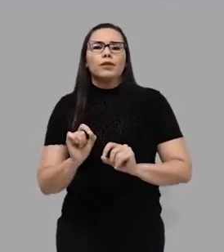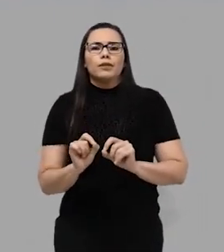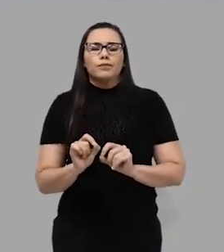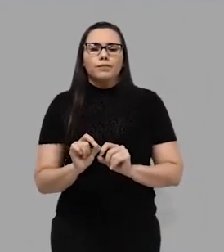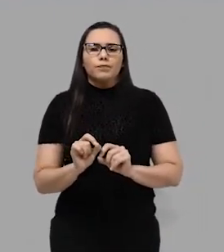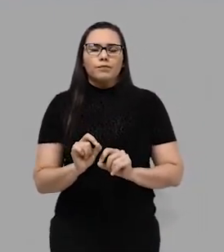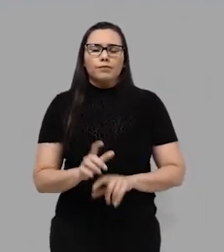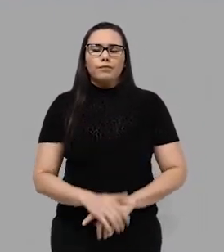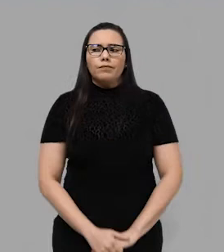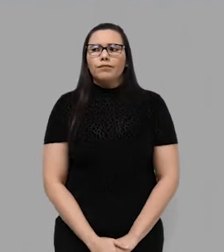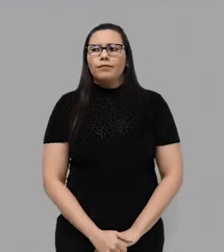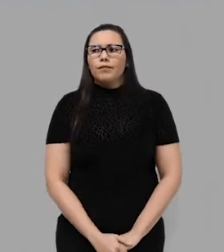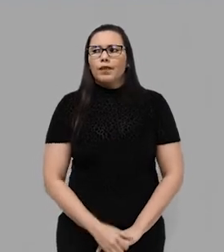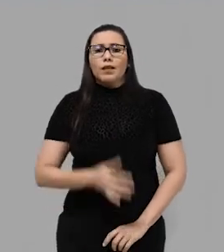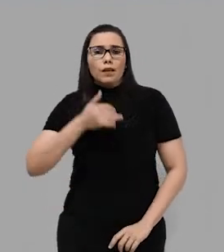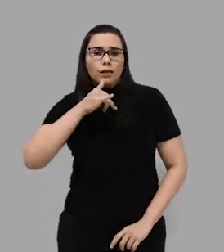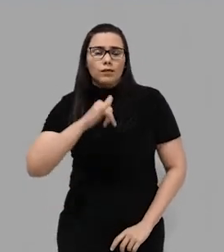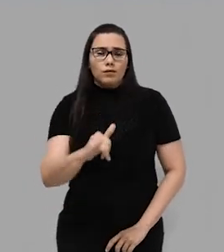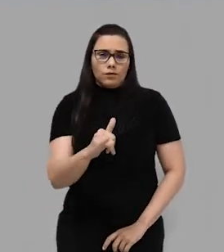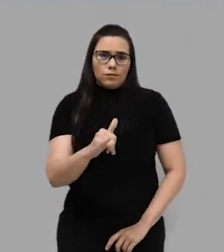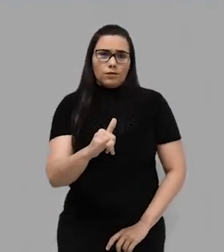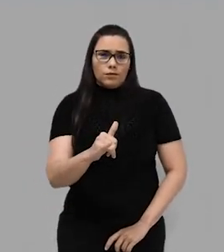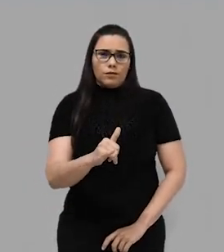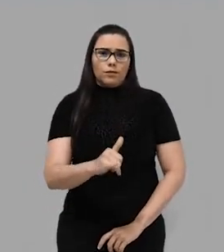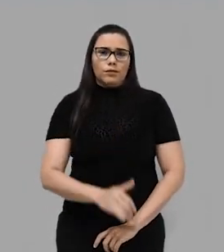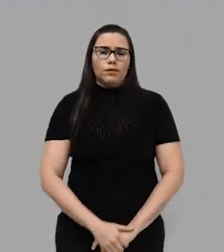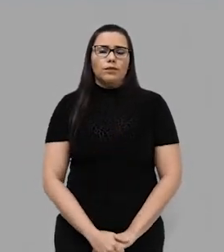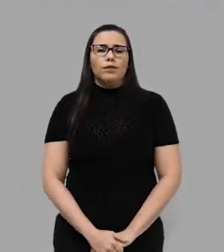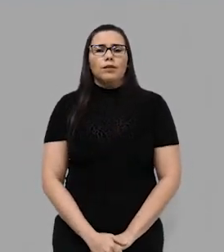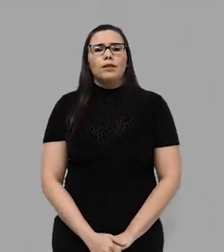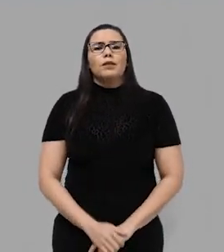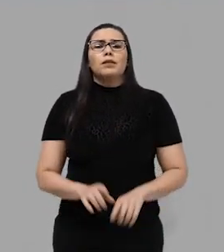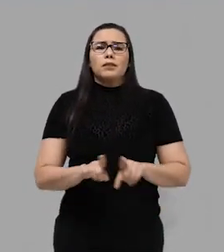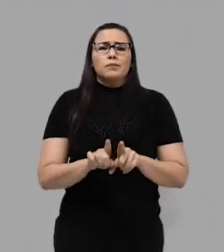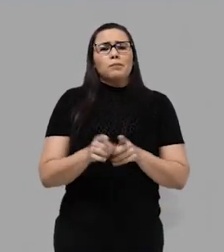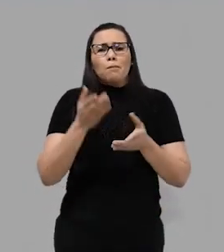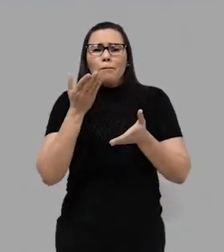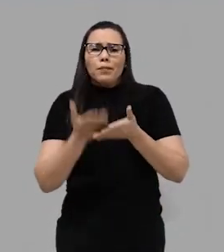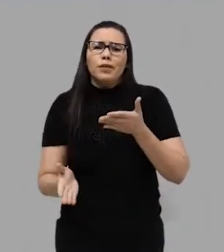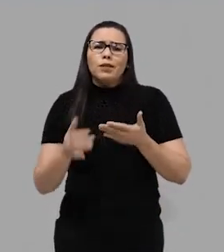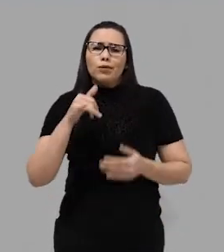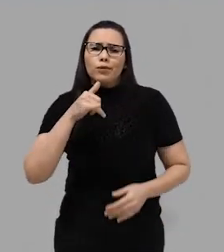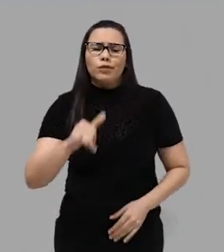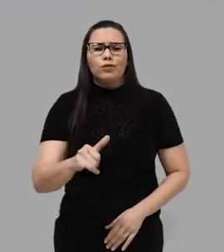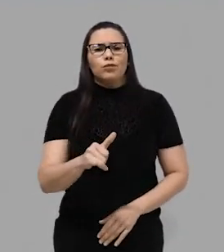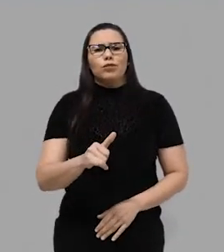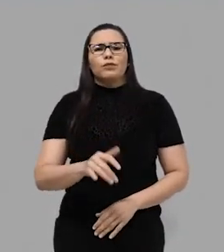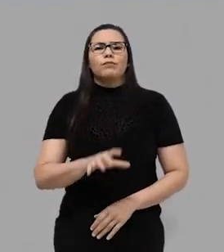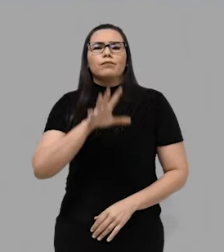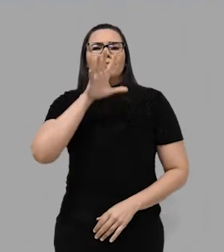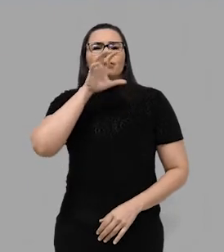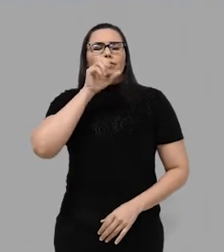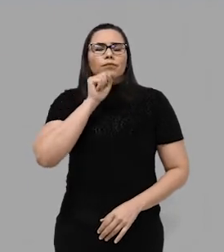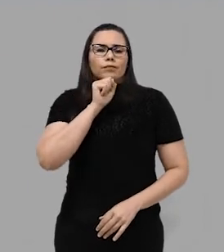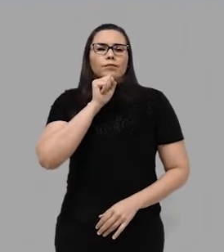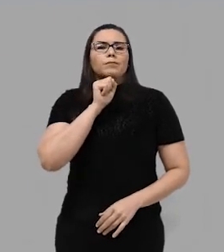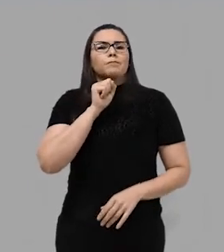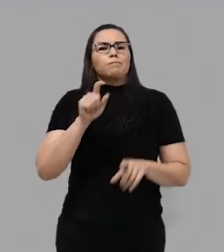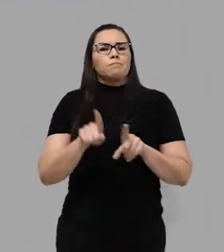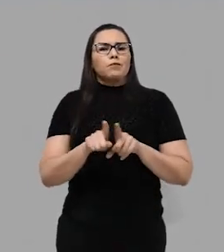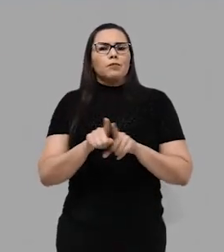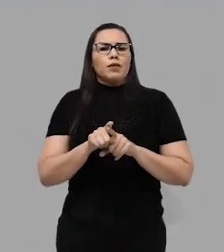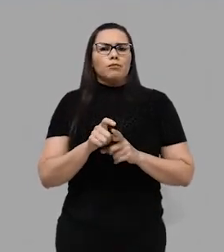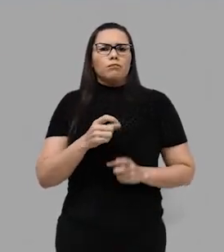forma de energia. Então, aconteceu aqui percas com a respiração celular. O coelho ele não